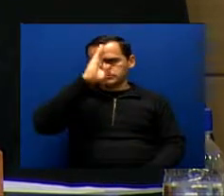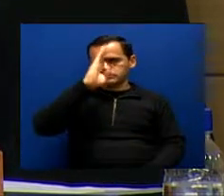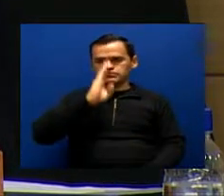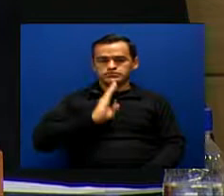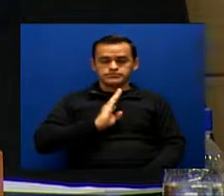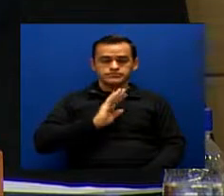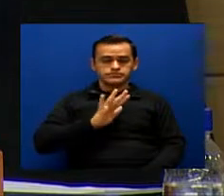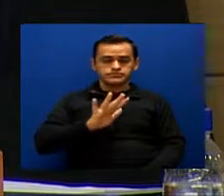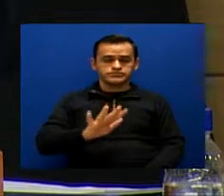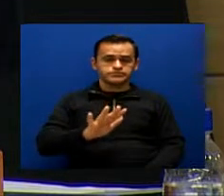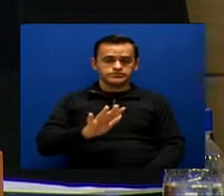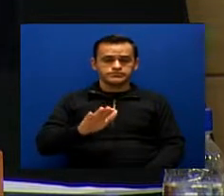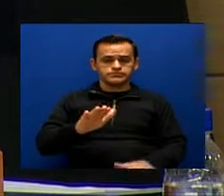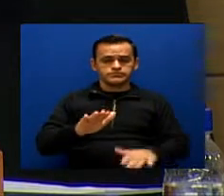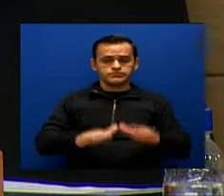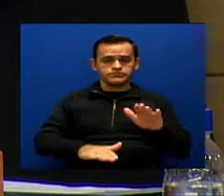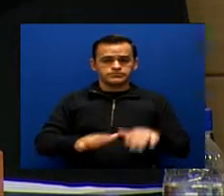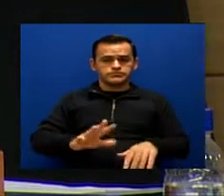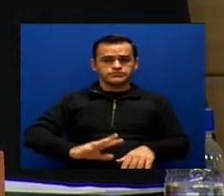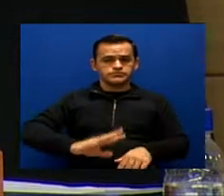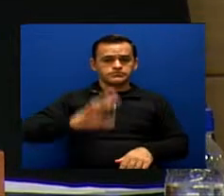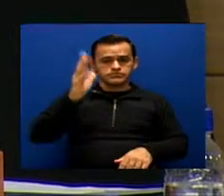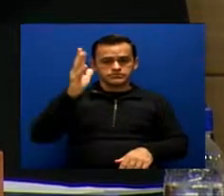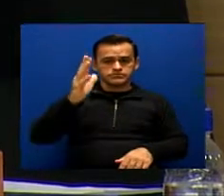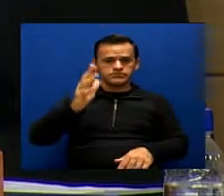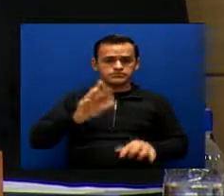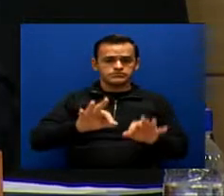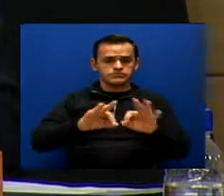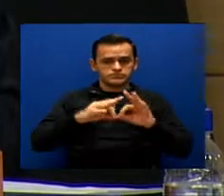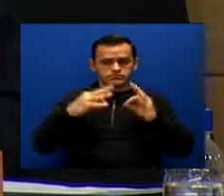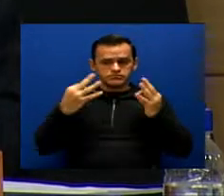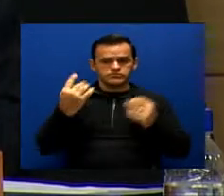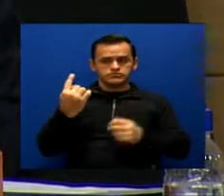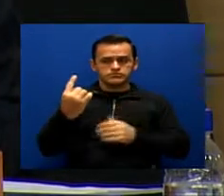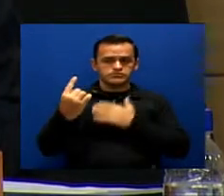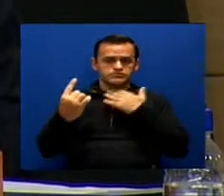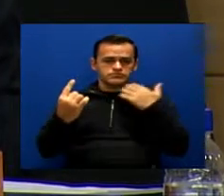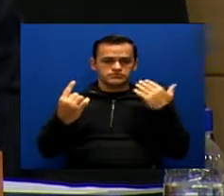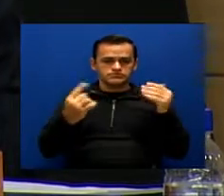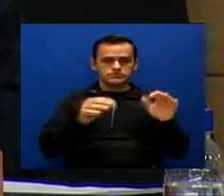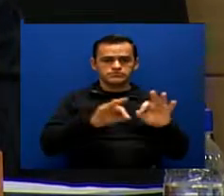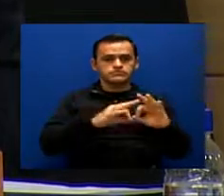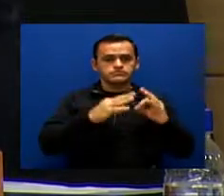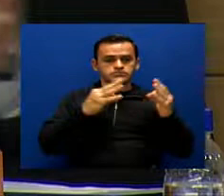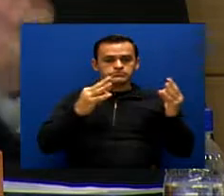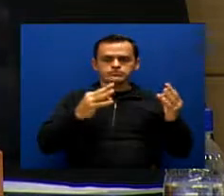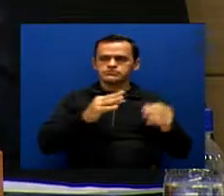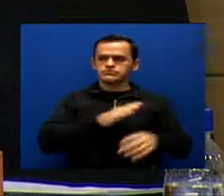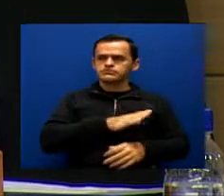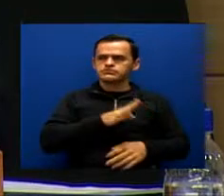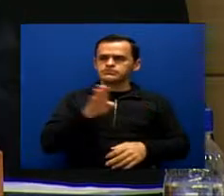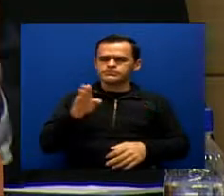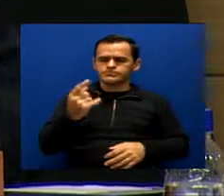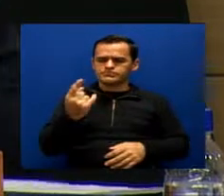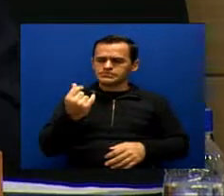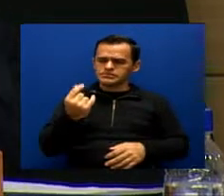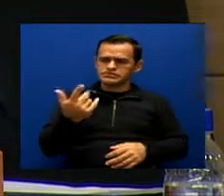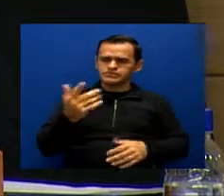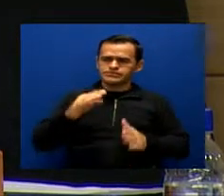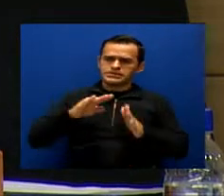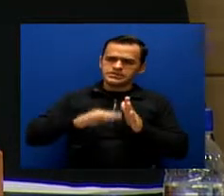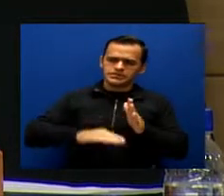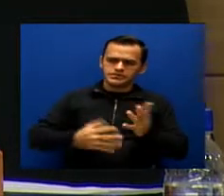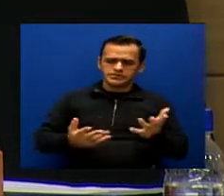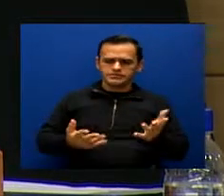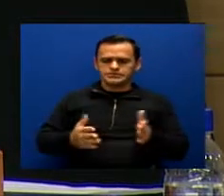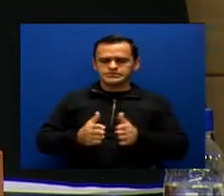Agora, o que acontece? A pessoa falece, doutor Hélio, e aí a família chega lá e fala, olha, a minha renda é baixa,